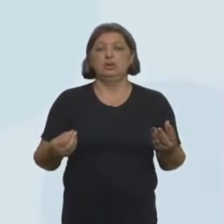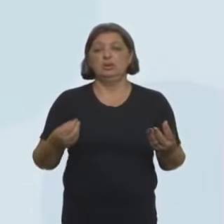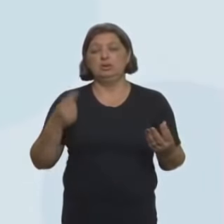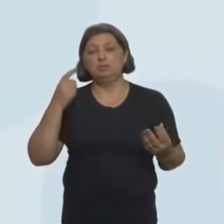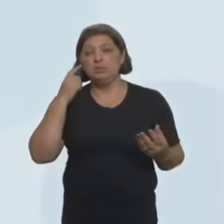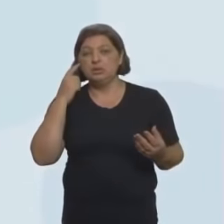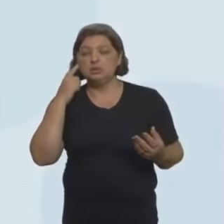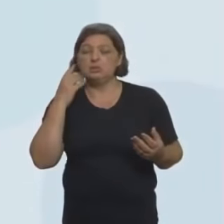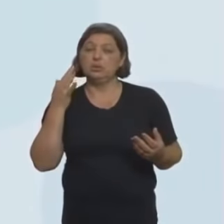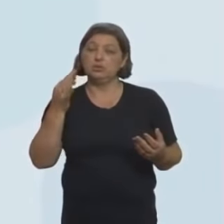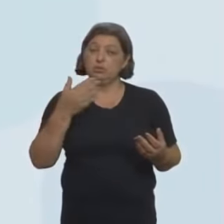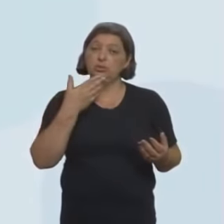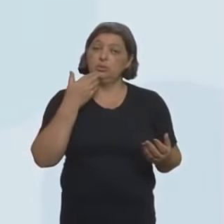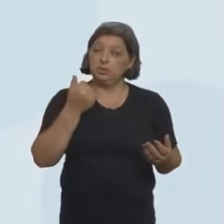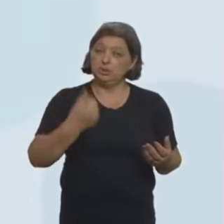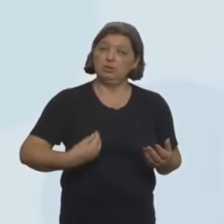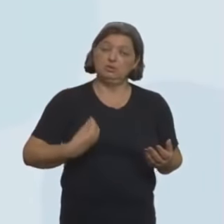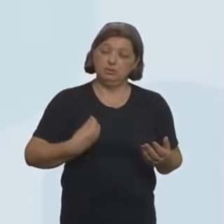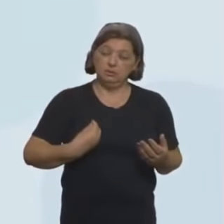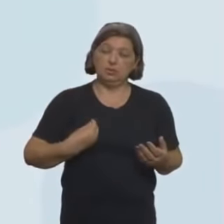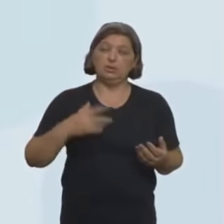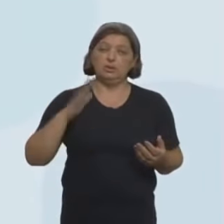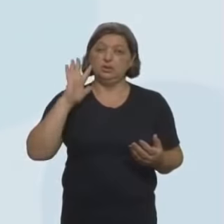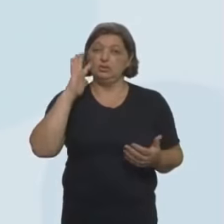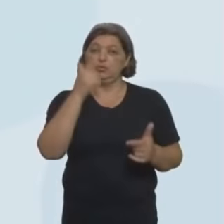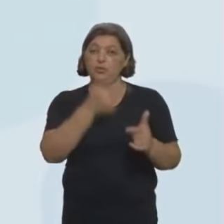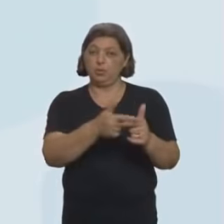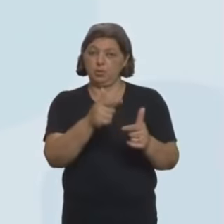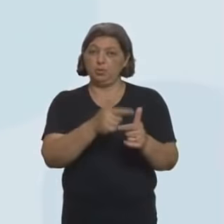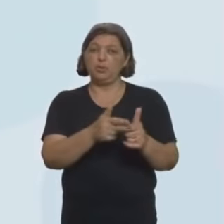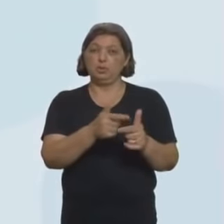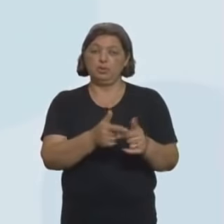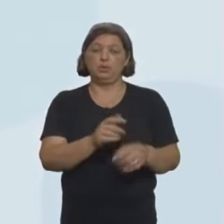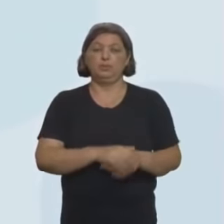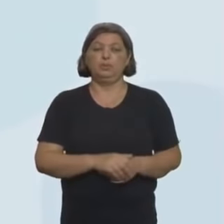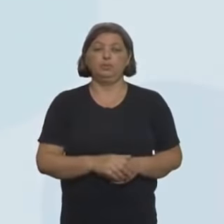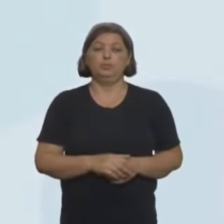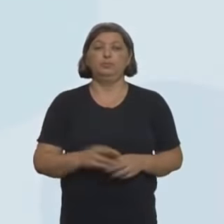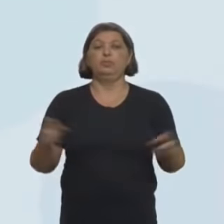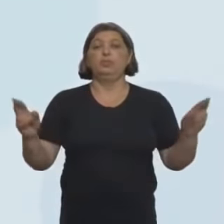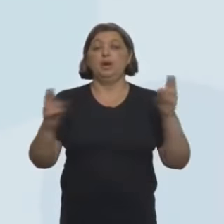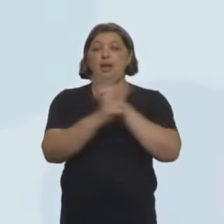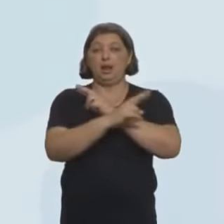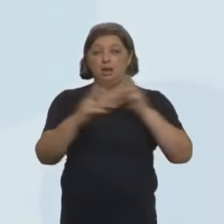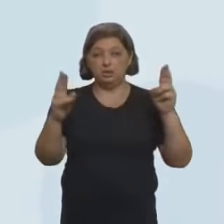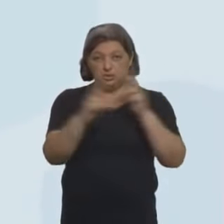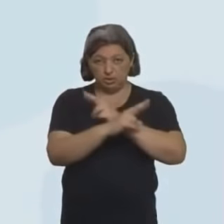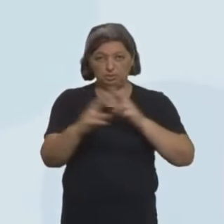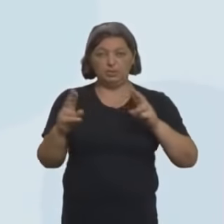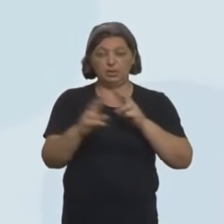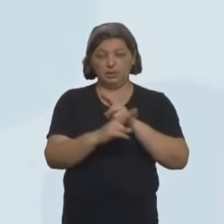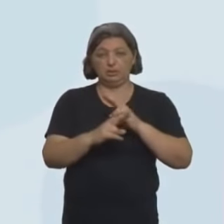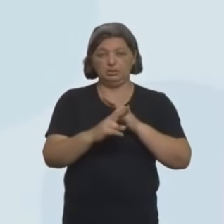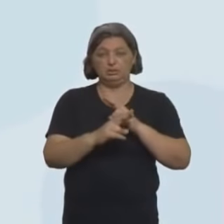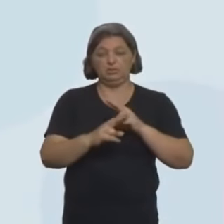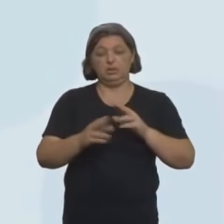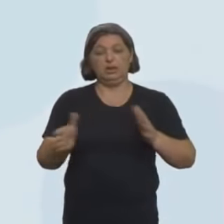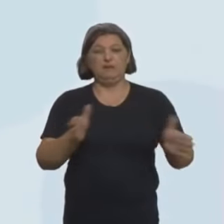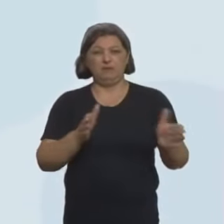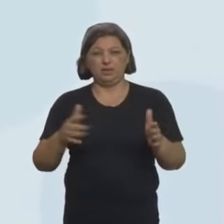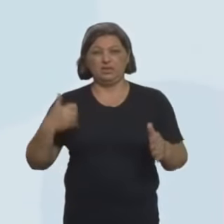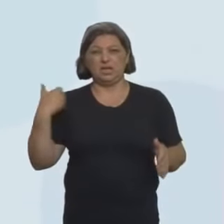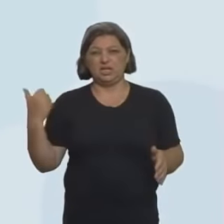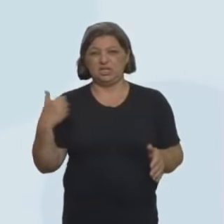sucesso na hora de resolver os seus problemas, né, que tem muito a ver com os relacionamentos nessa faixa etária. Então,